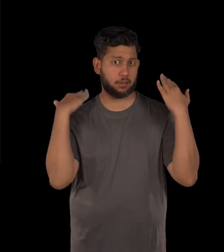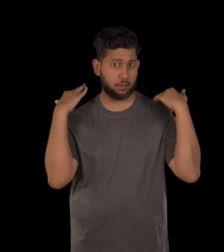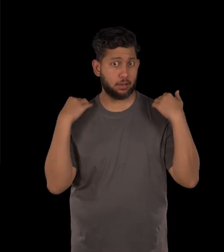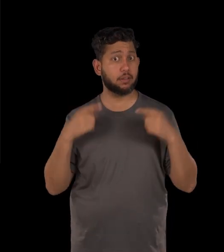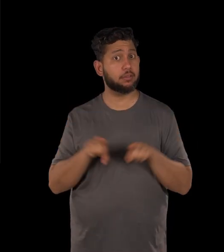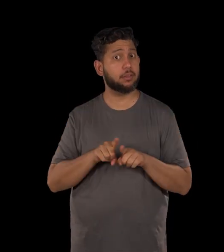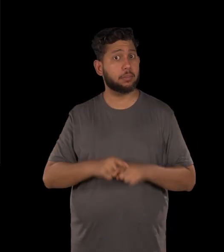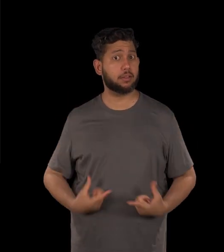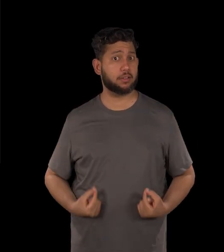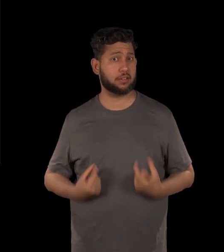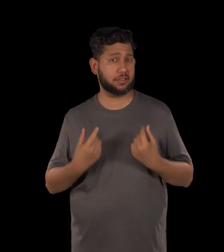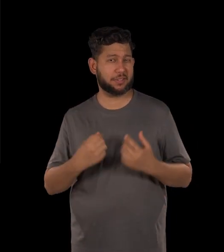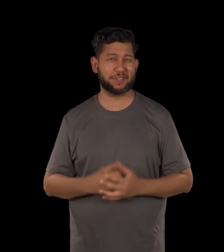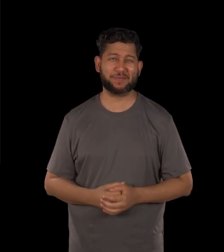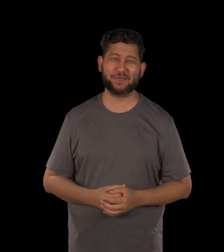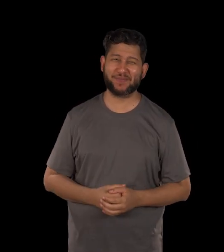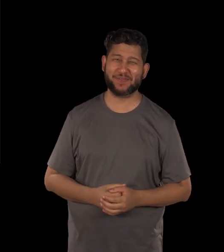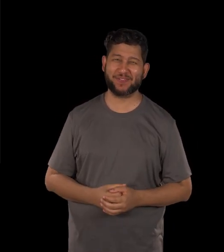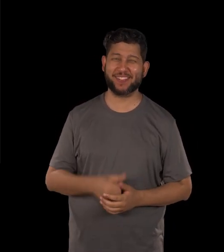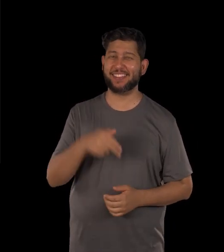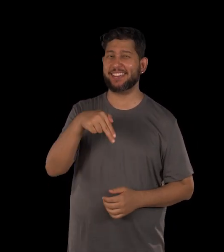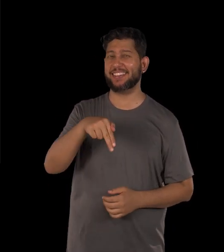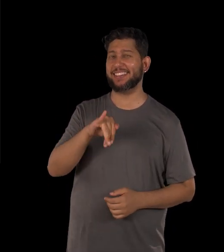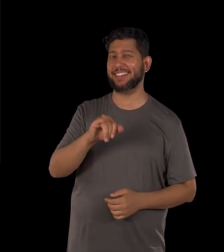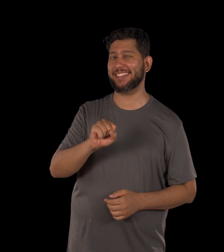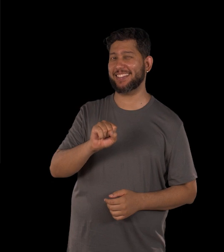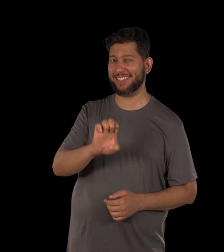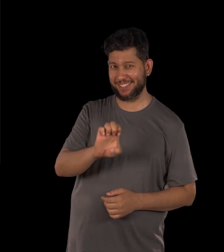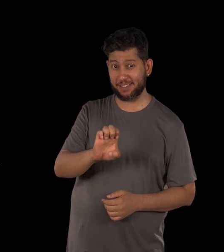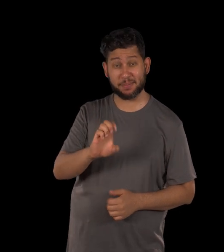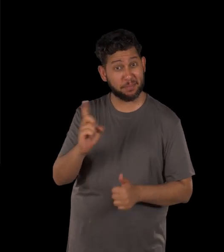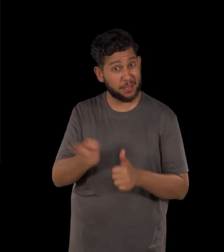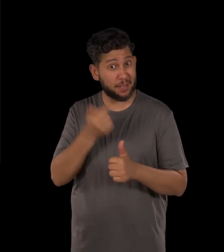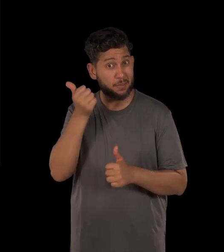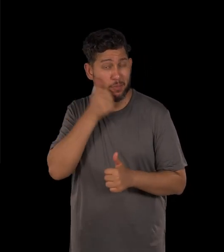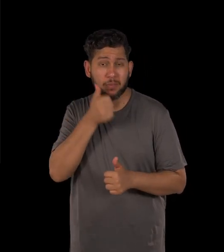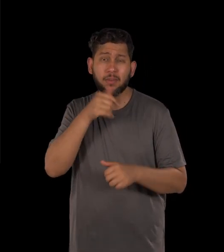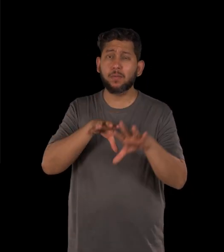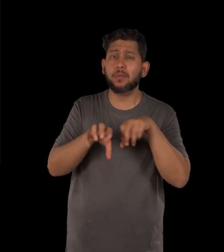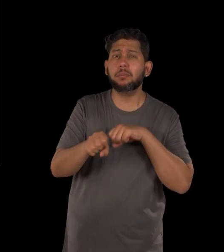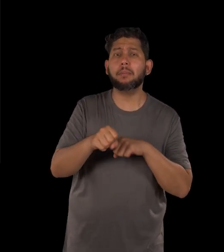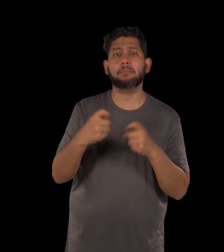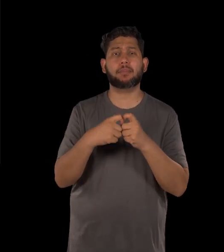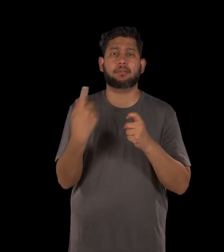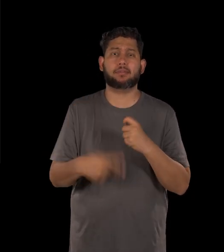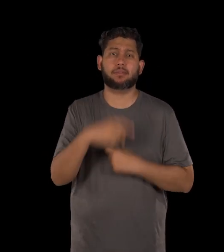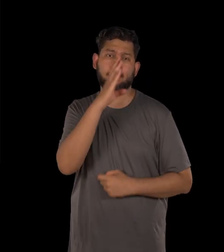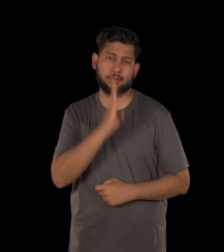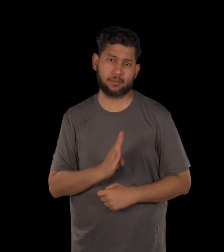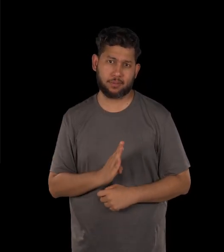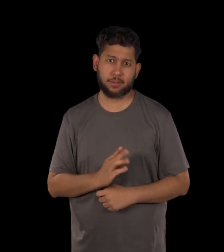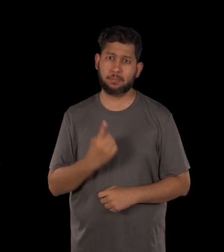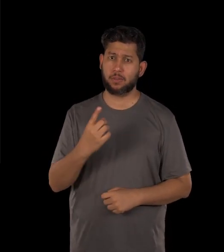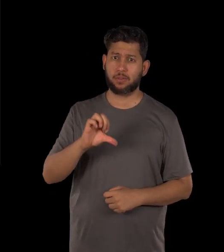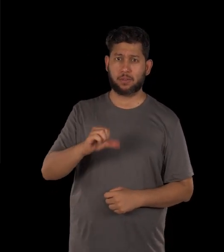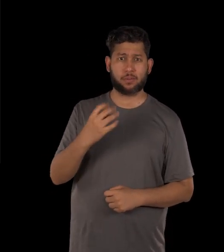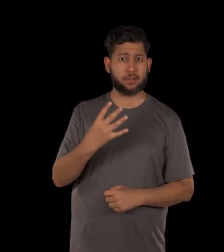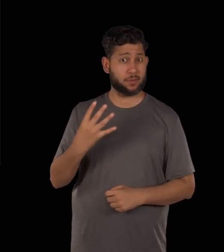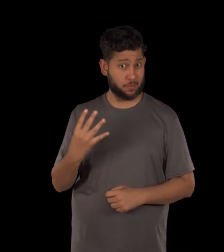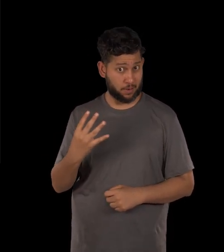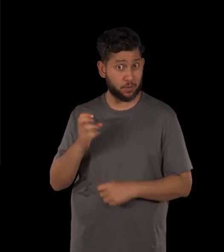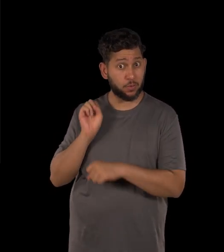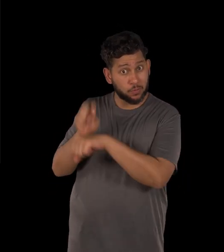Nise da Silveira, uma das primeiras mulheres a se formar médica no Brasil. Em 1944, quando foi trabalhar no